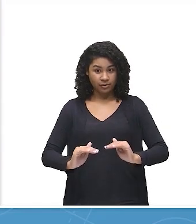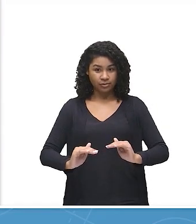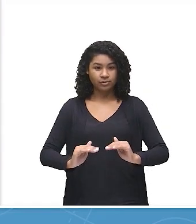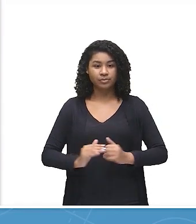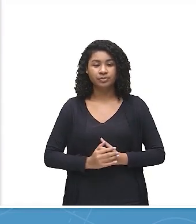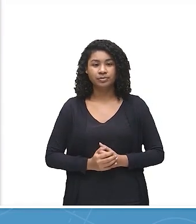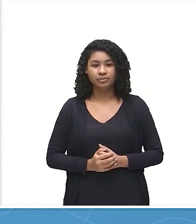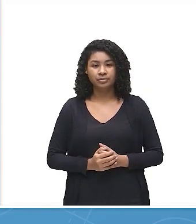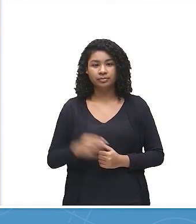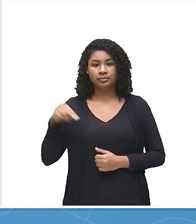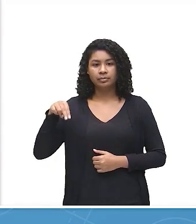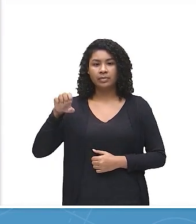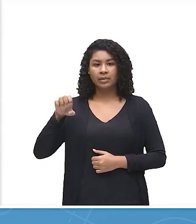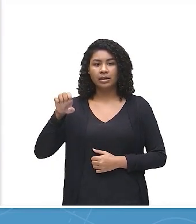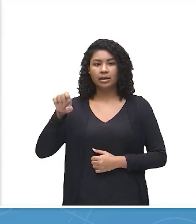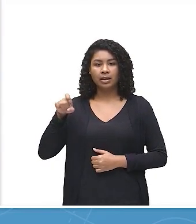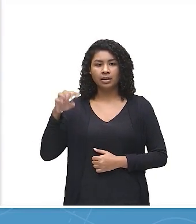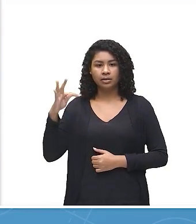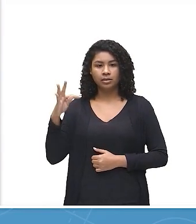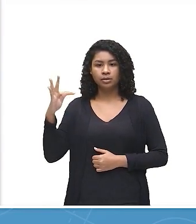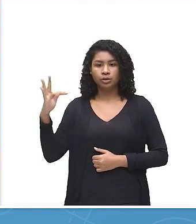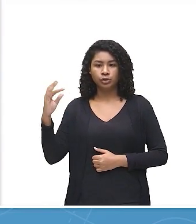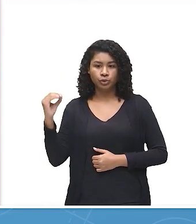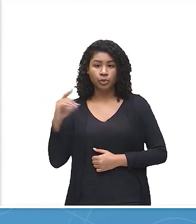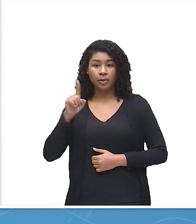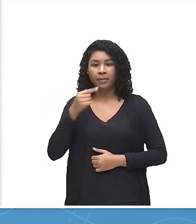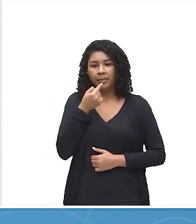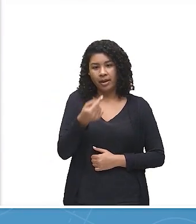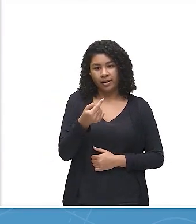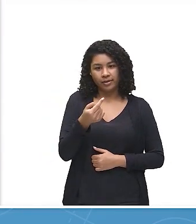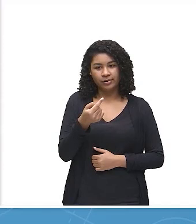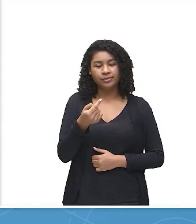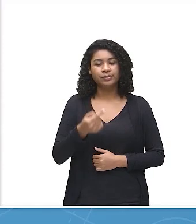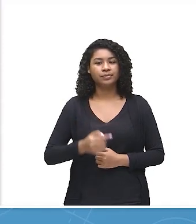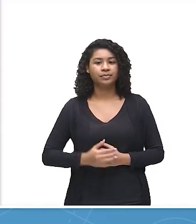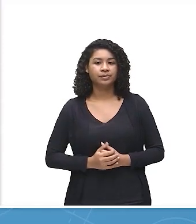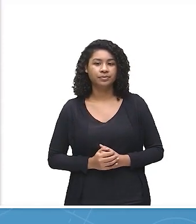certo? Então, para que você fique firme, confiante, é necessário que você